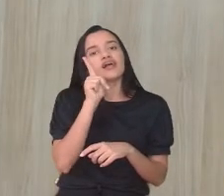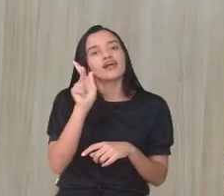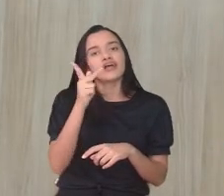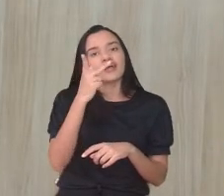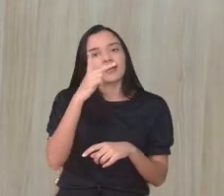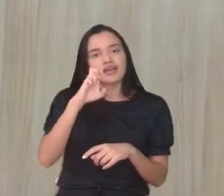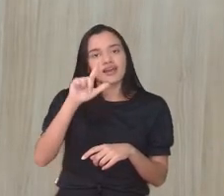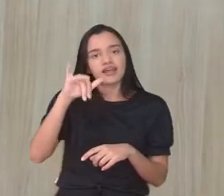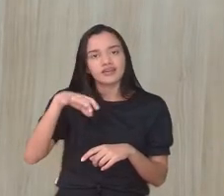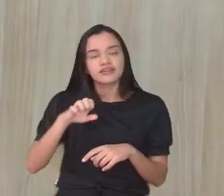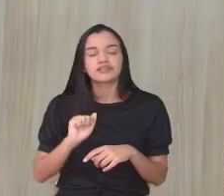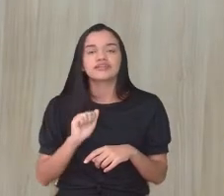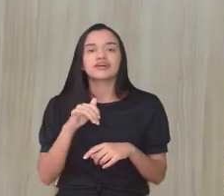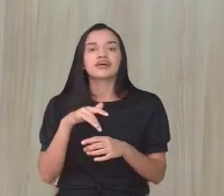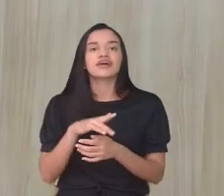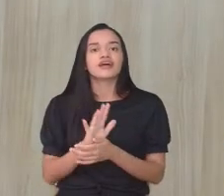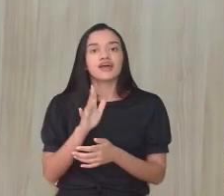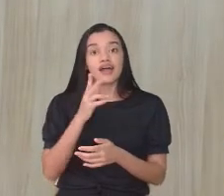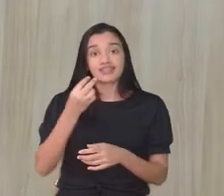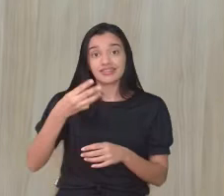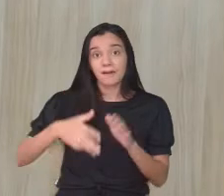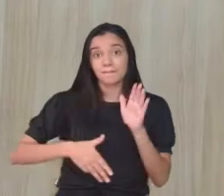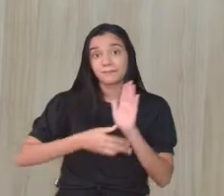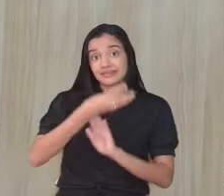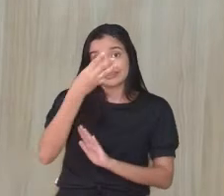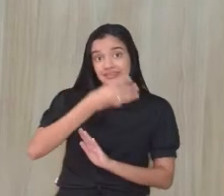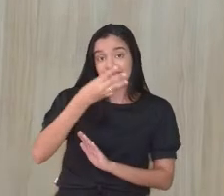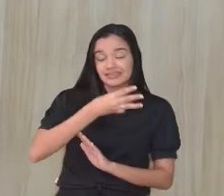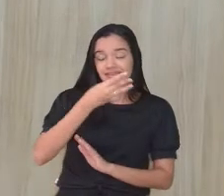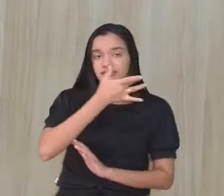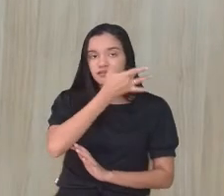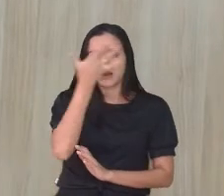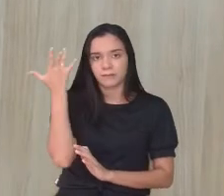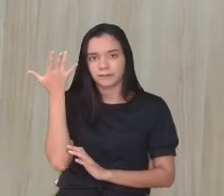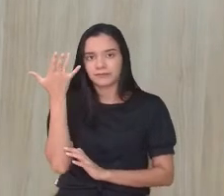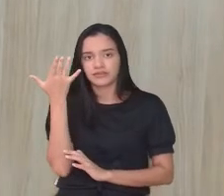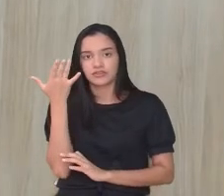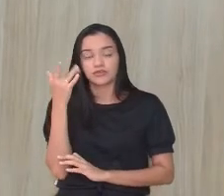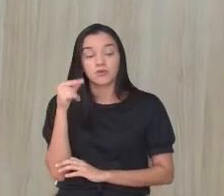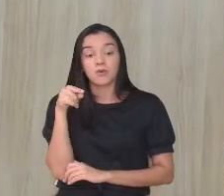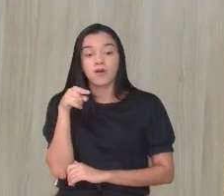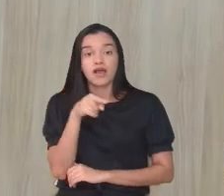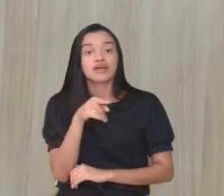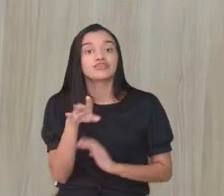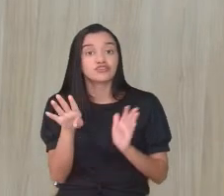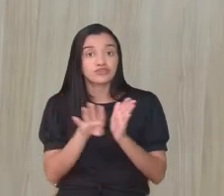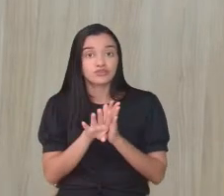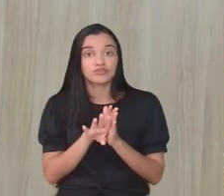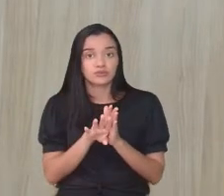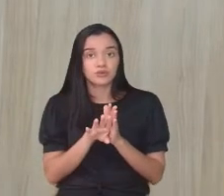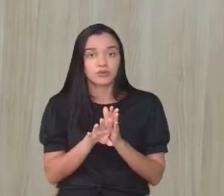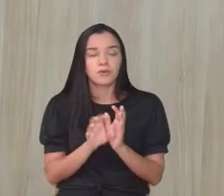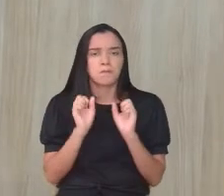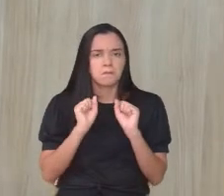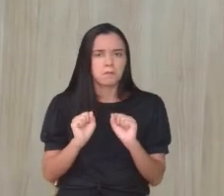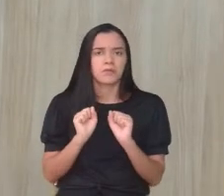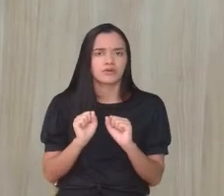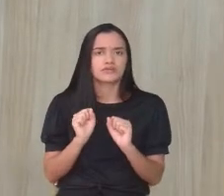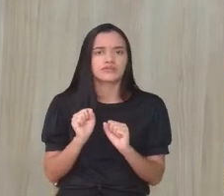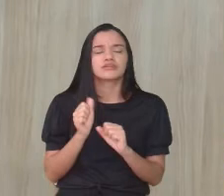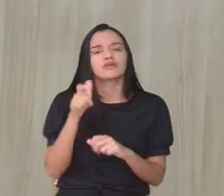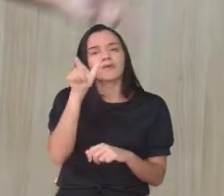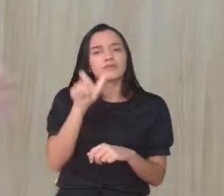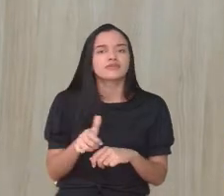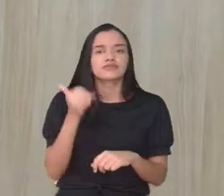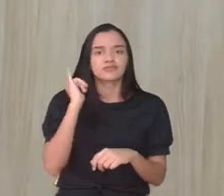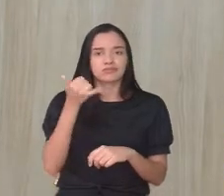gente tem a utilização da terceira pessoa. Ela chegou. Então, quando a gente tem essa marcação, a gente já pode inferir que é alguém contando a história